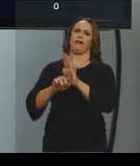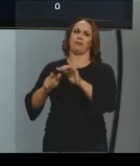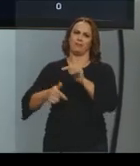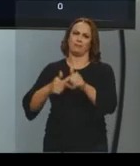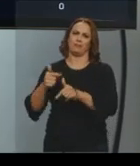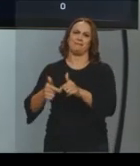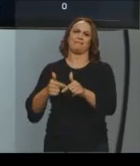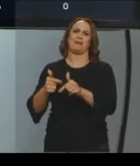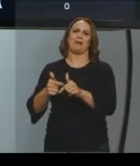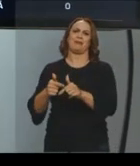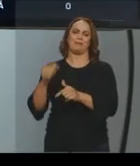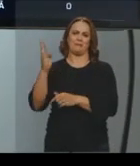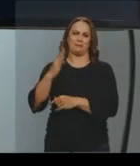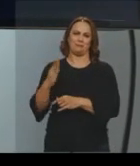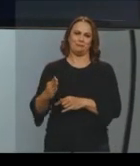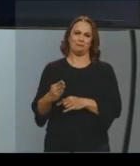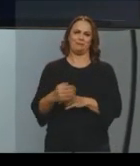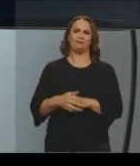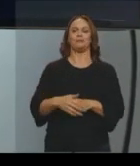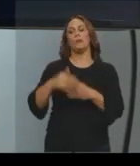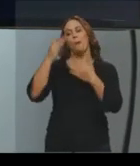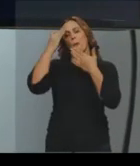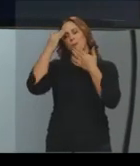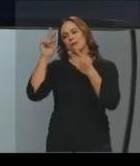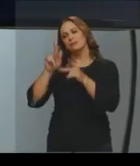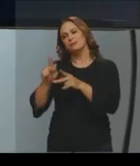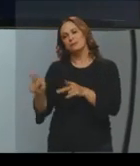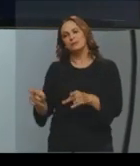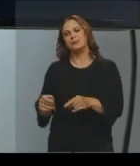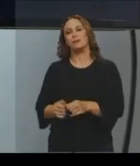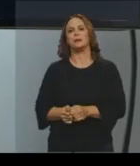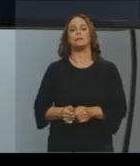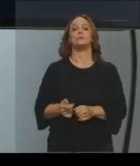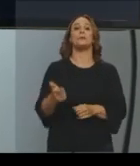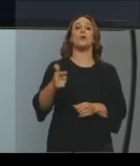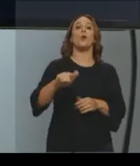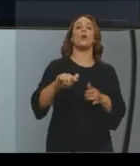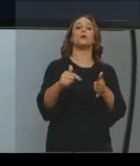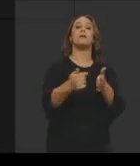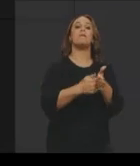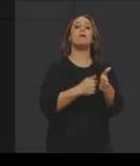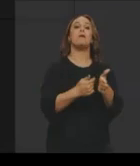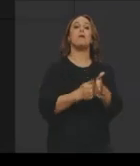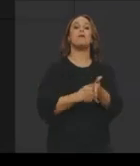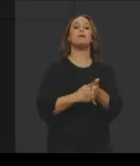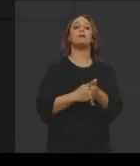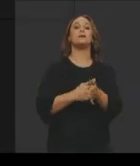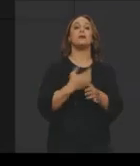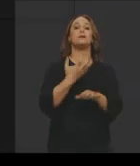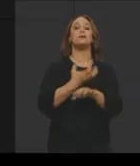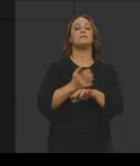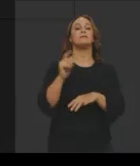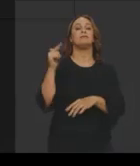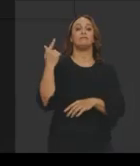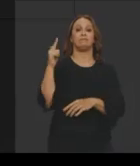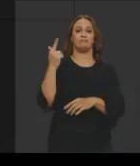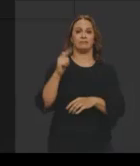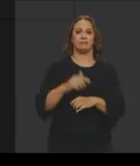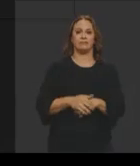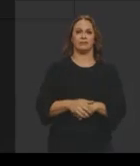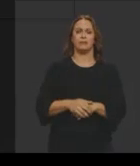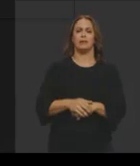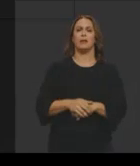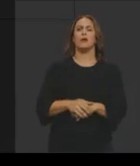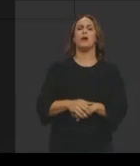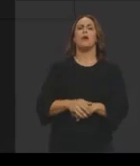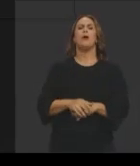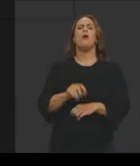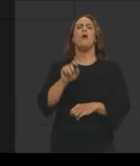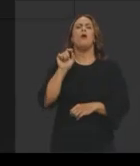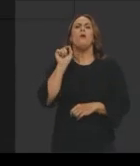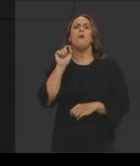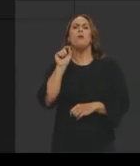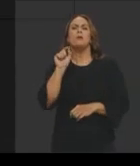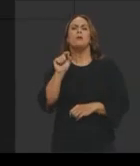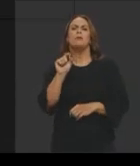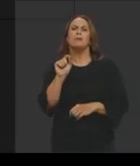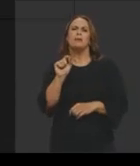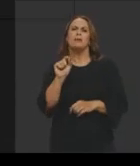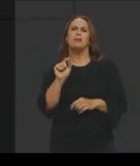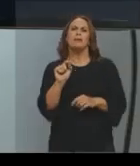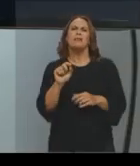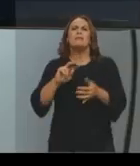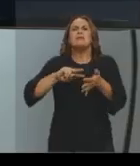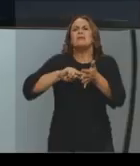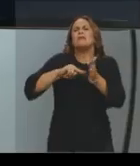professora Viviane. Vamos para a próxima. Nossa próxima pergunta é para geografia. O que o senhor quis dizer com Davi não